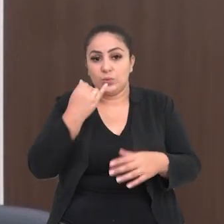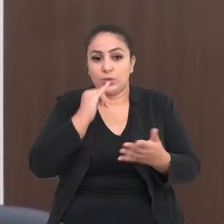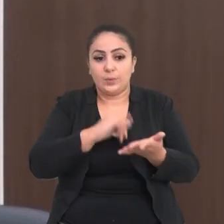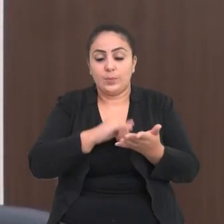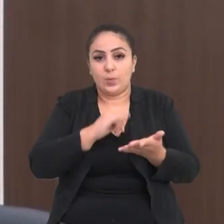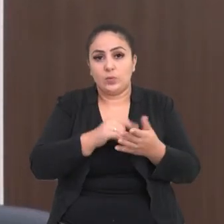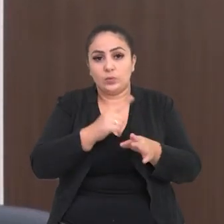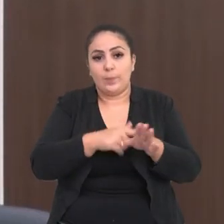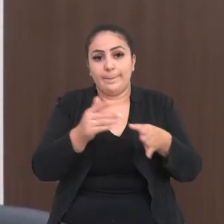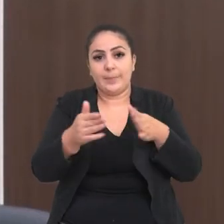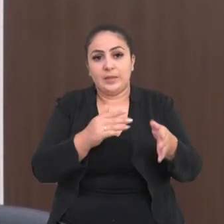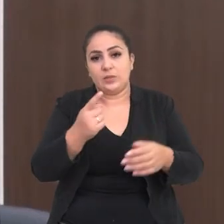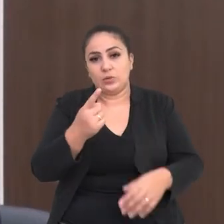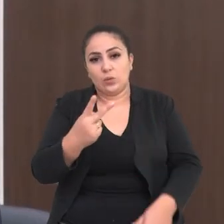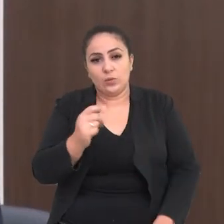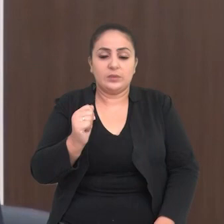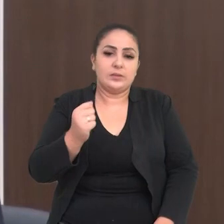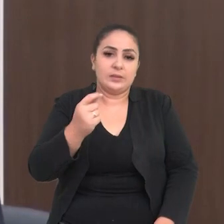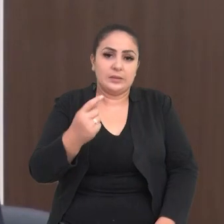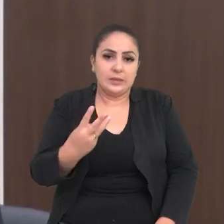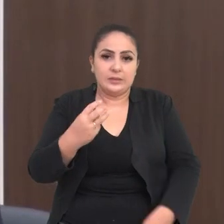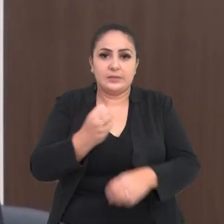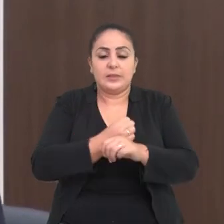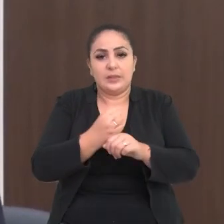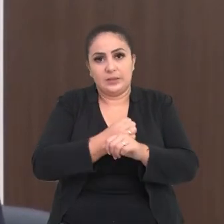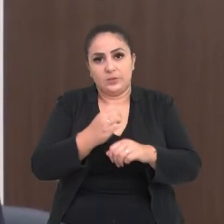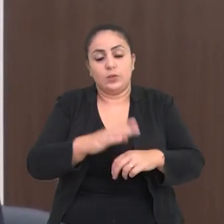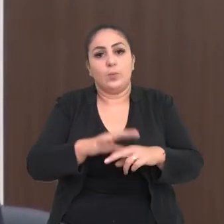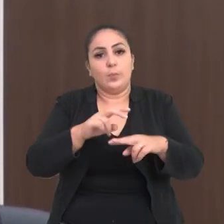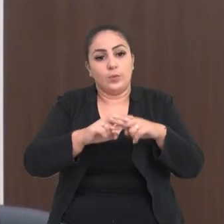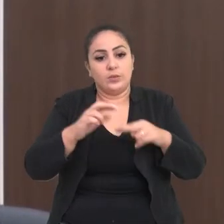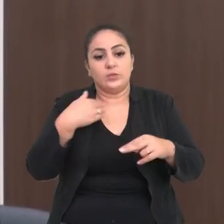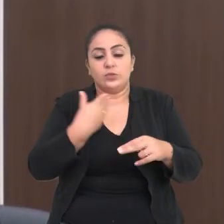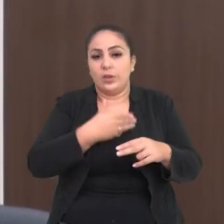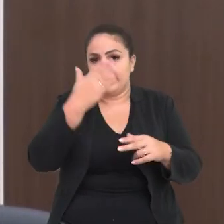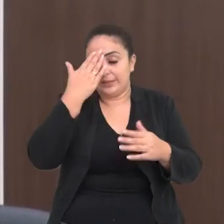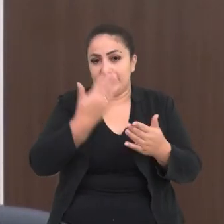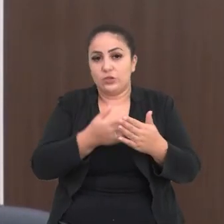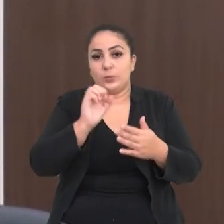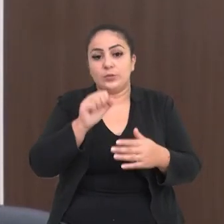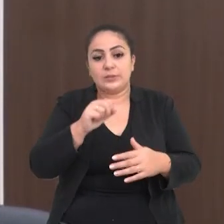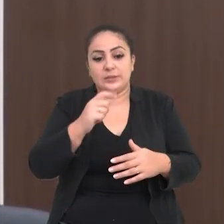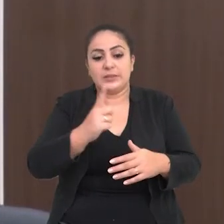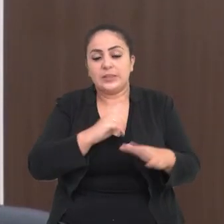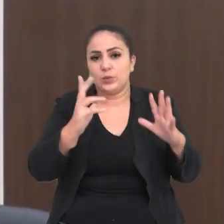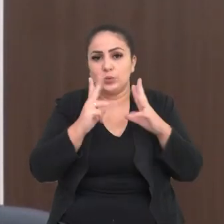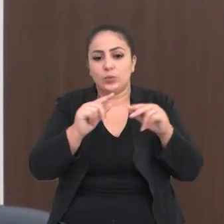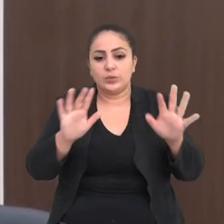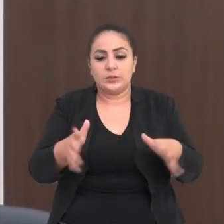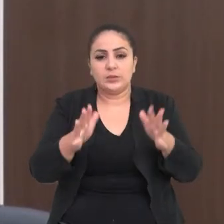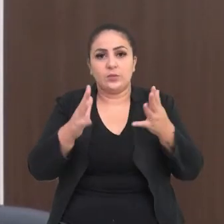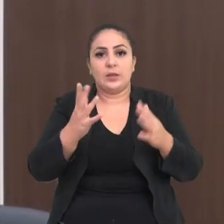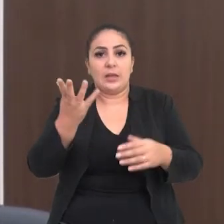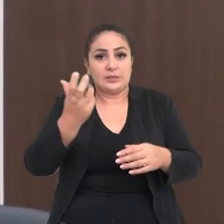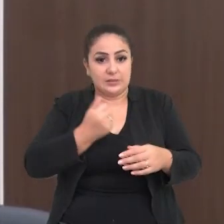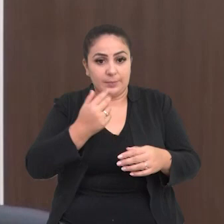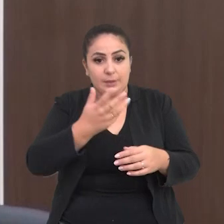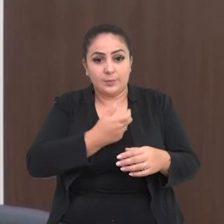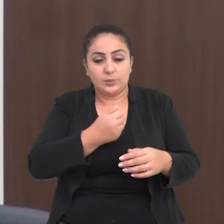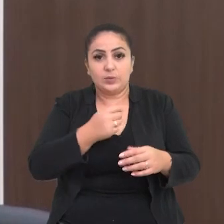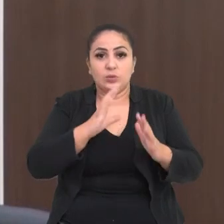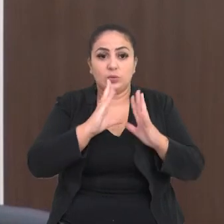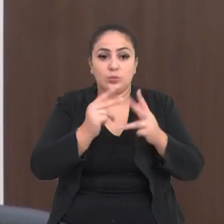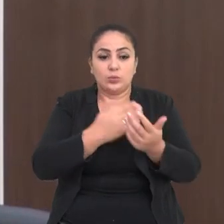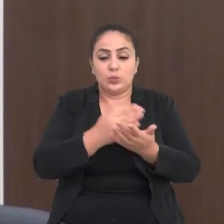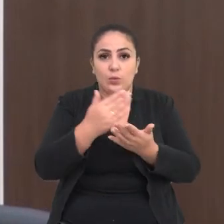durante esses 12, 13 anos de operação. Então, nós acreditamos que todo o incentivo que recebemos